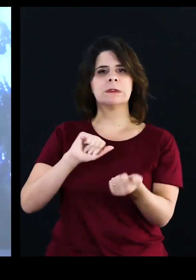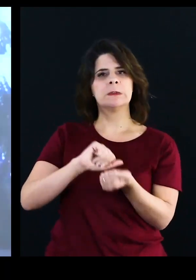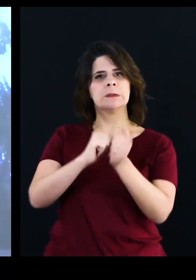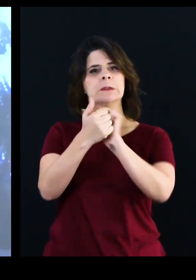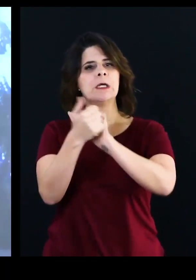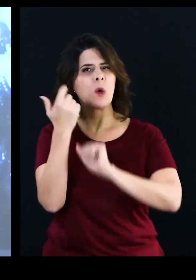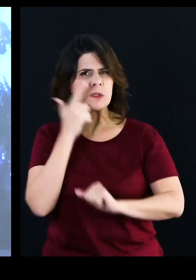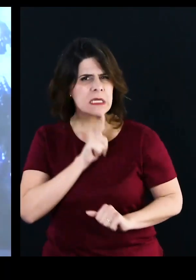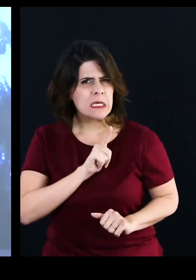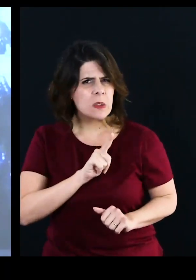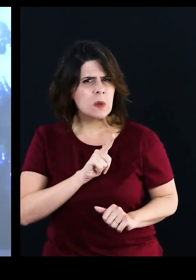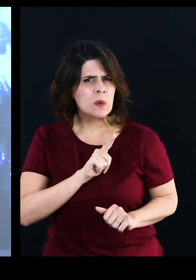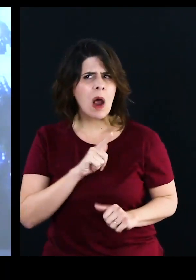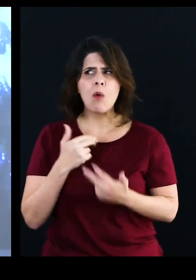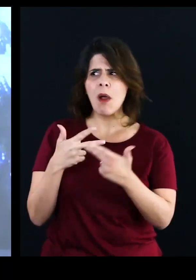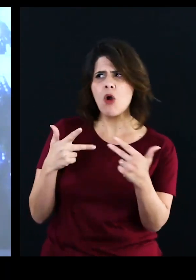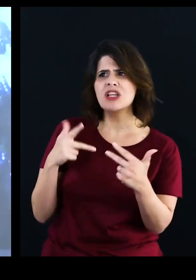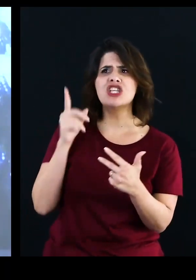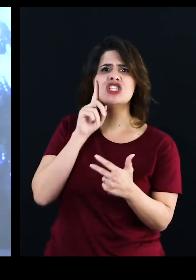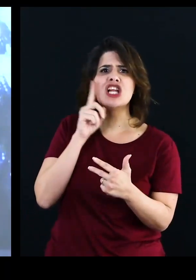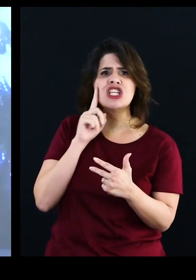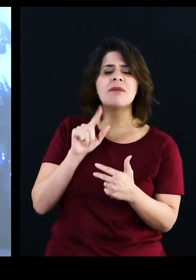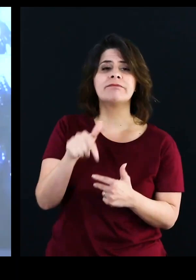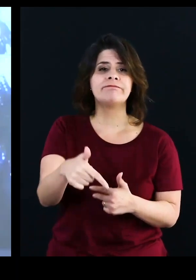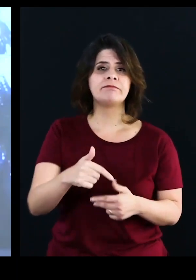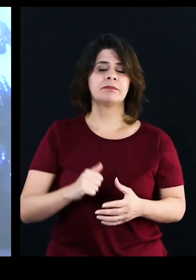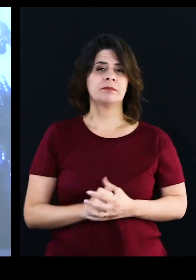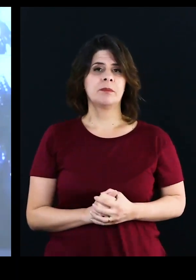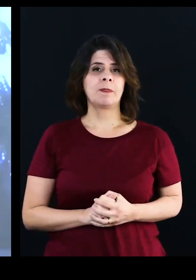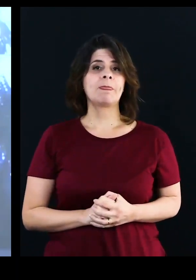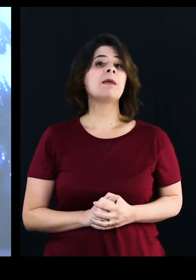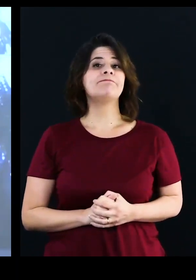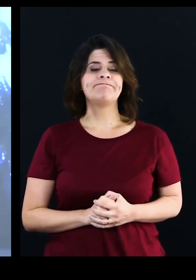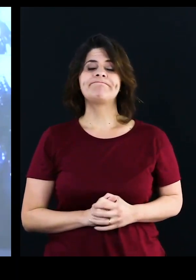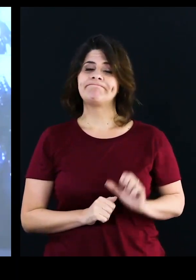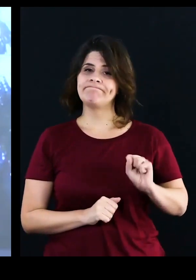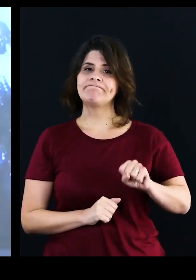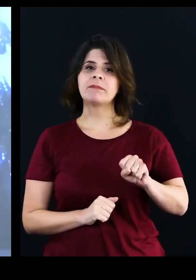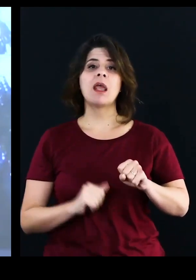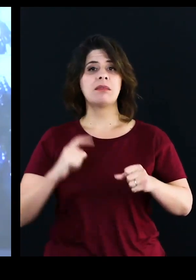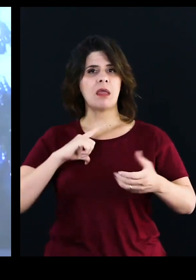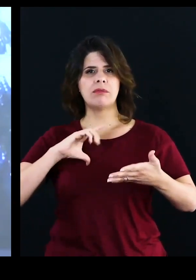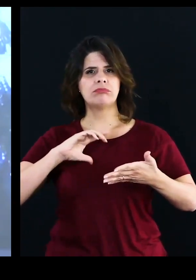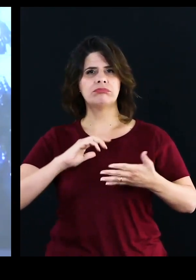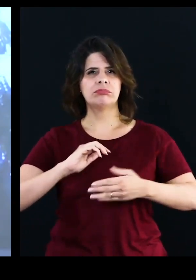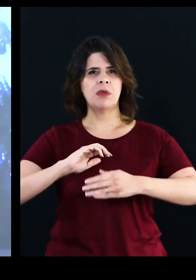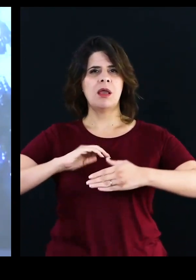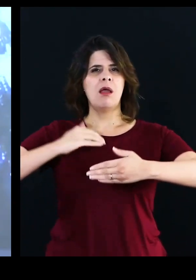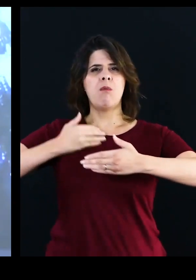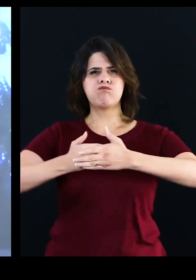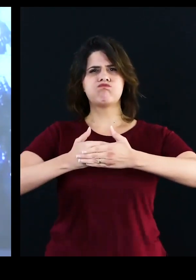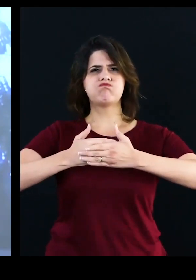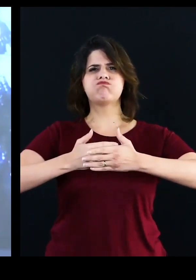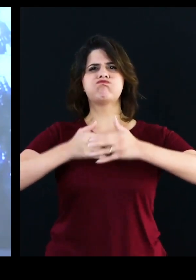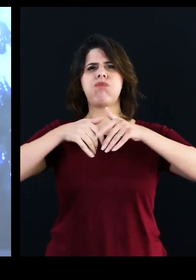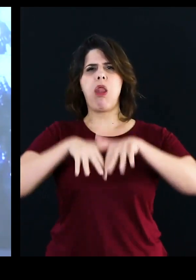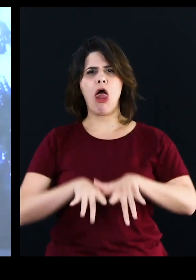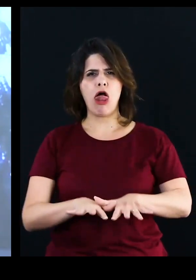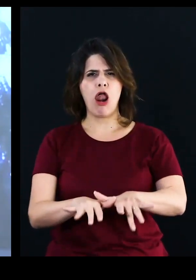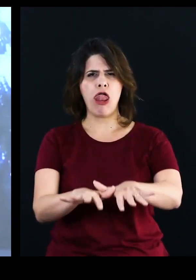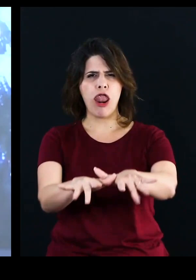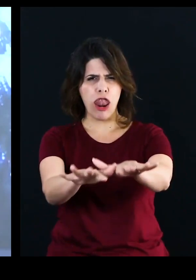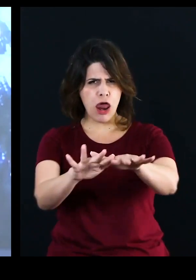hoje? Então, no dia seguinte da tragédia, aliás, no mesmo dia, eu tive uma. A Andréia, uma moça da minha